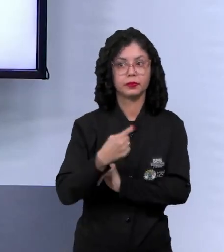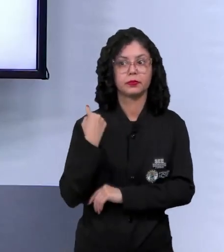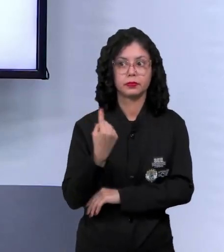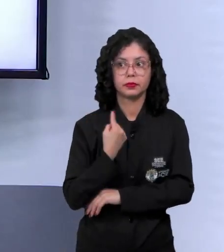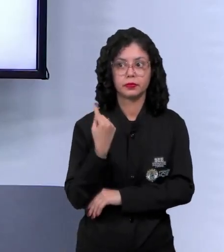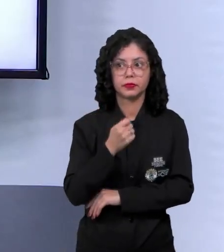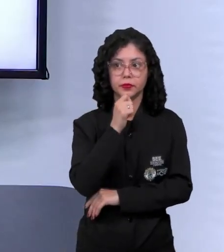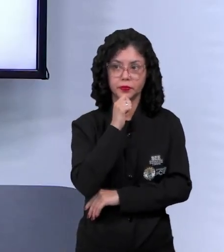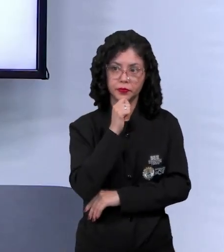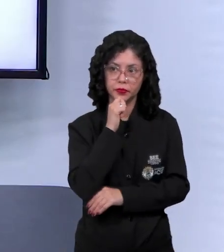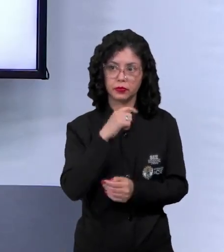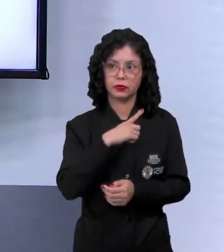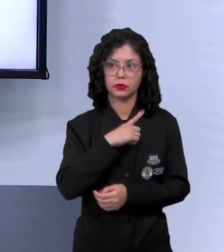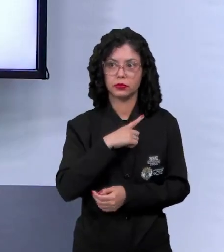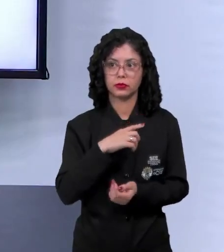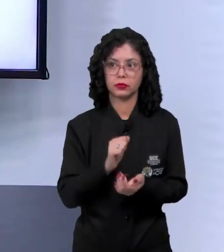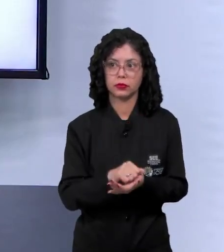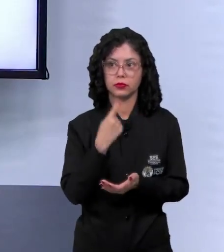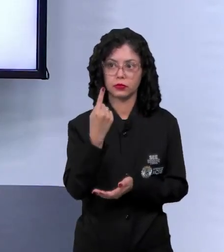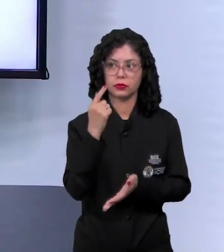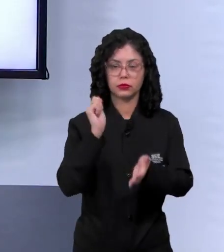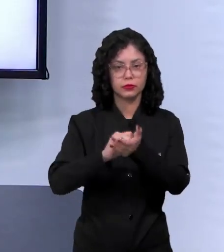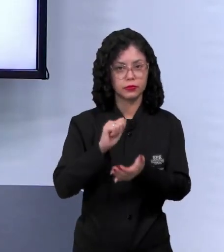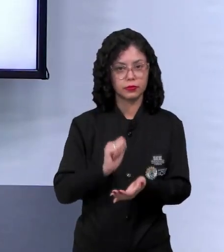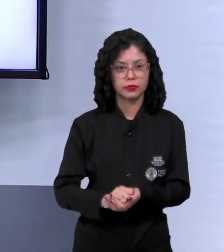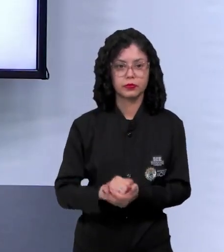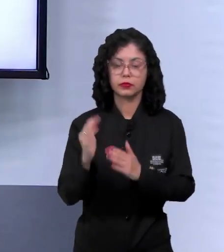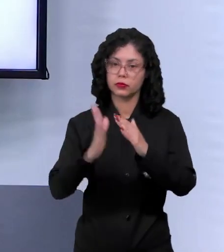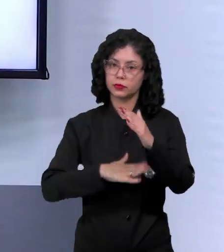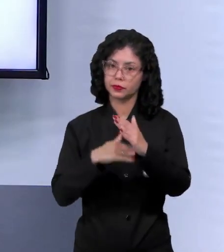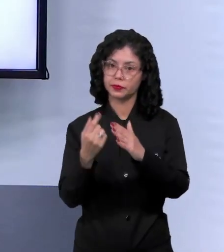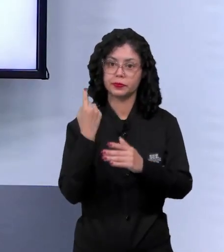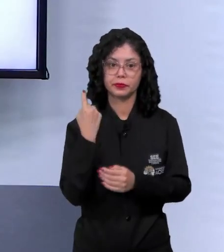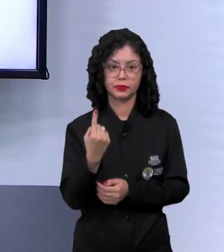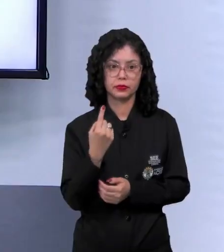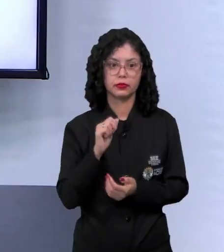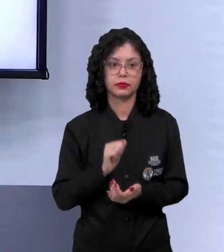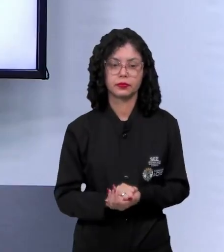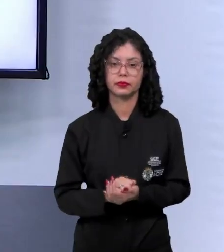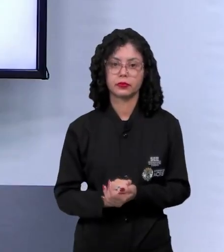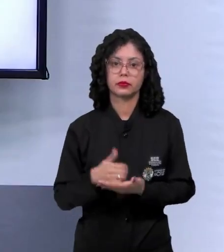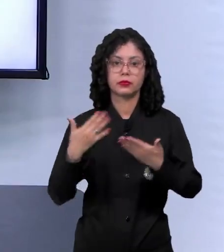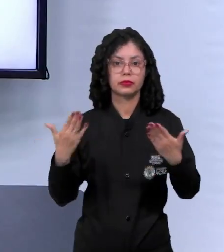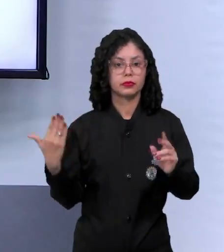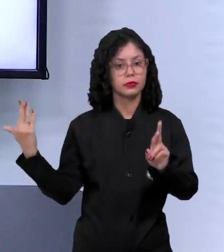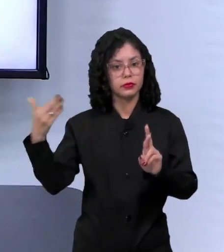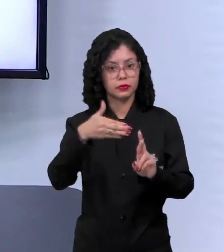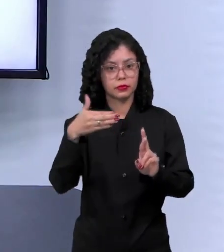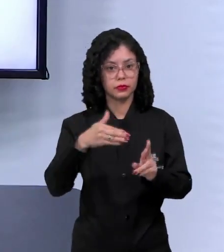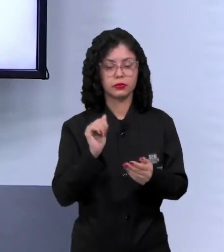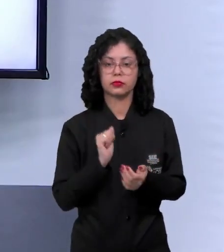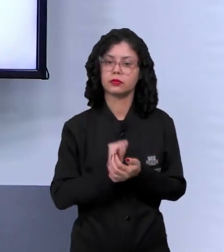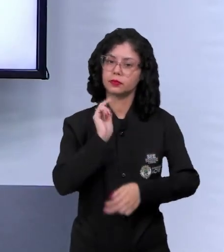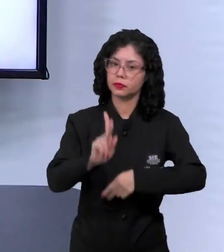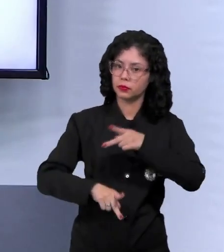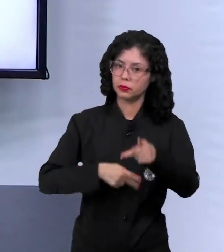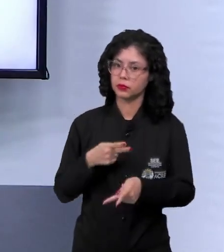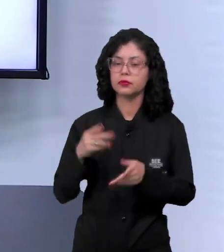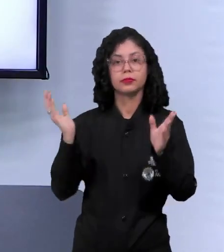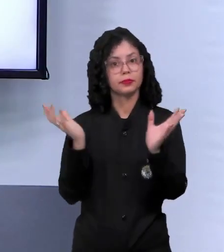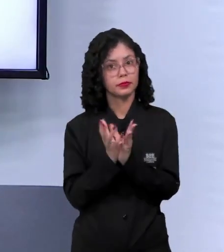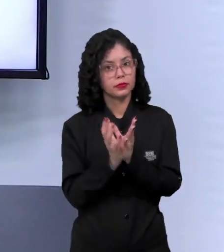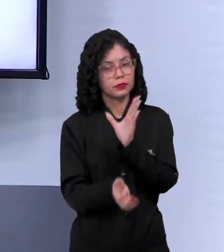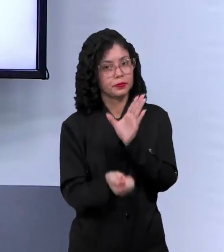individual, ou seja, tinha um escritor, tinha um pintor, e aqui é referente a um povo, a um grupo